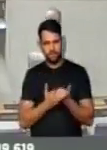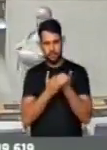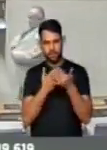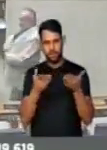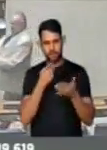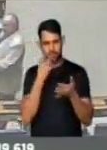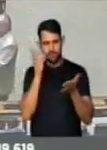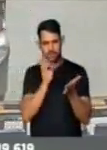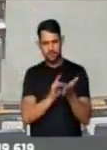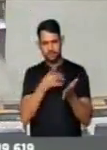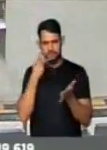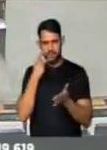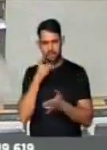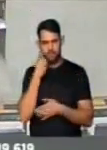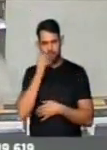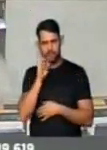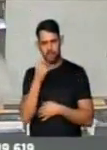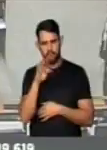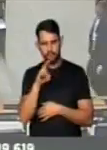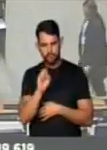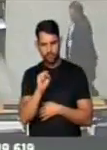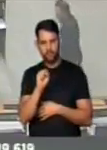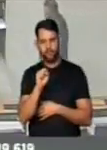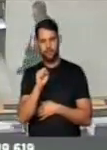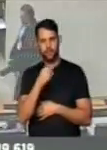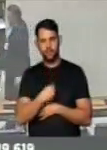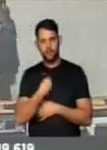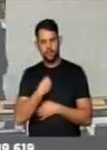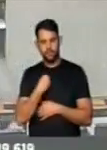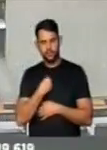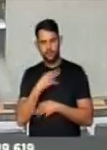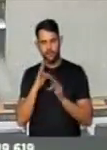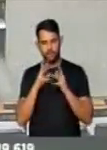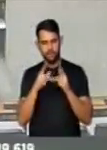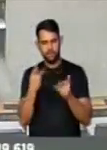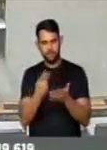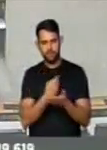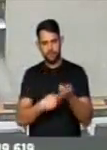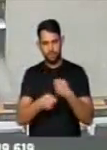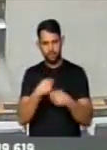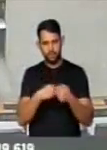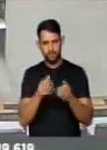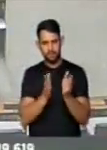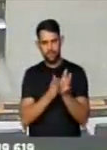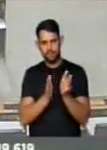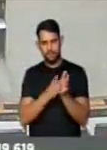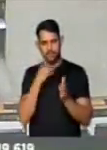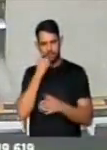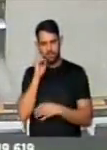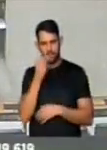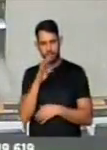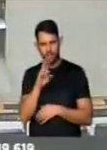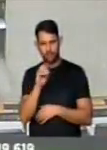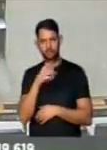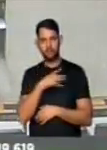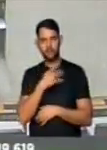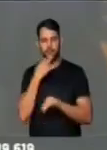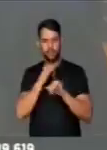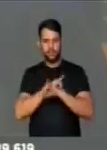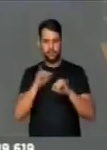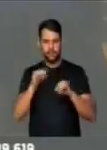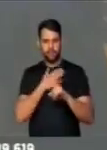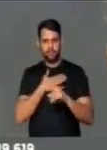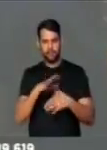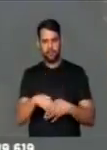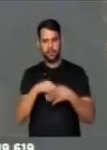a corretíssima abordagem do deputado Heráclito em relação a toda a situação econômica aqui. Parabéns, deputado Heráclito. Eu queria registrar,